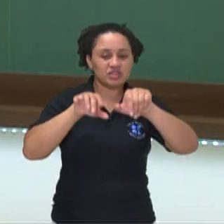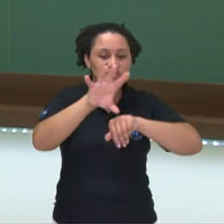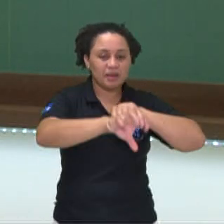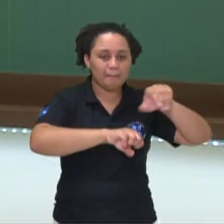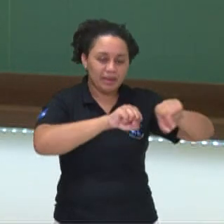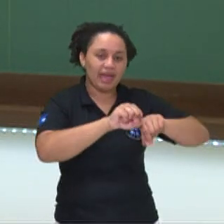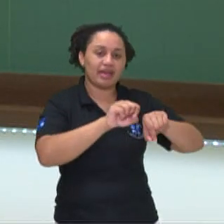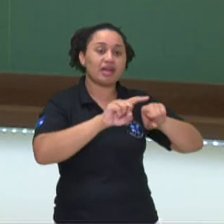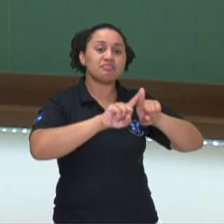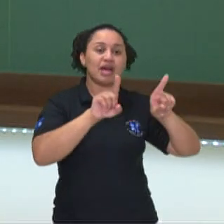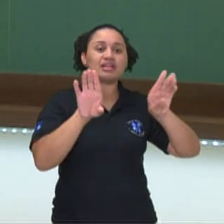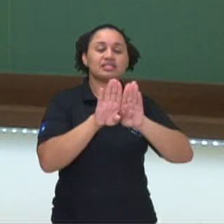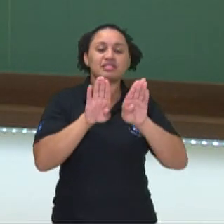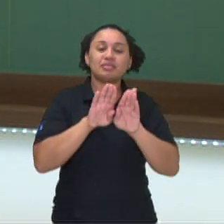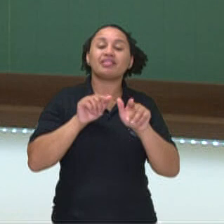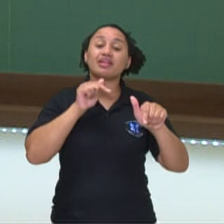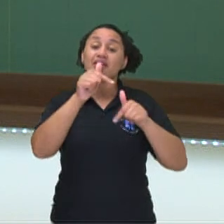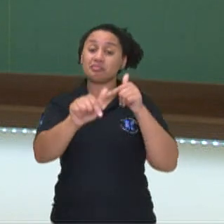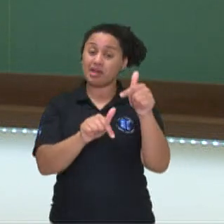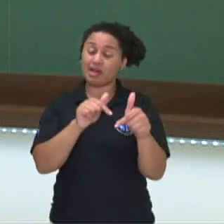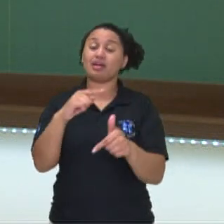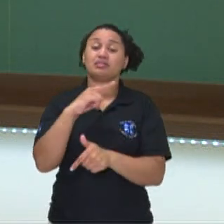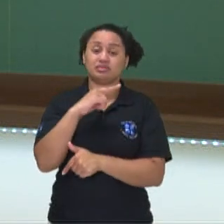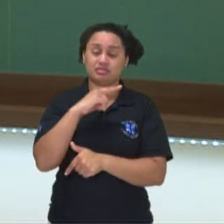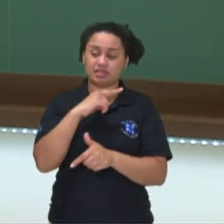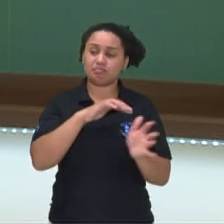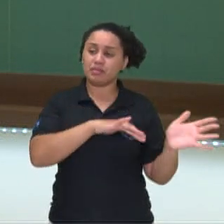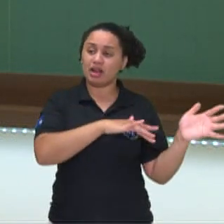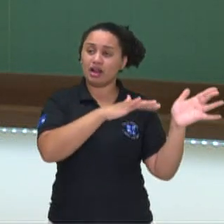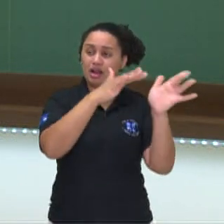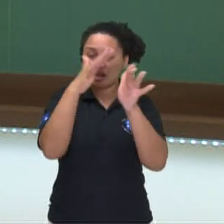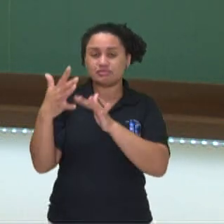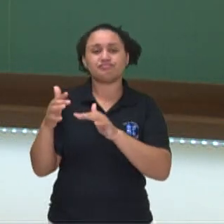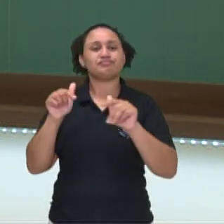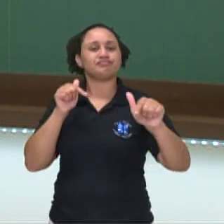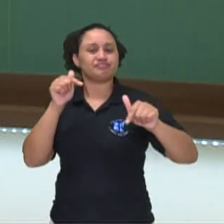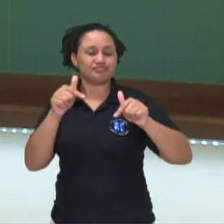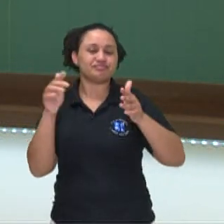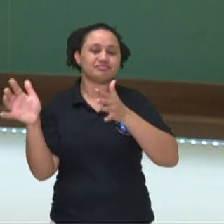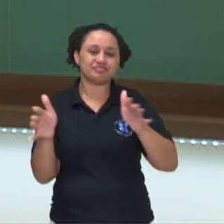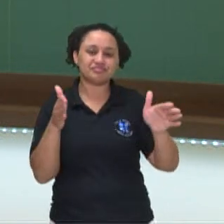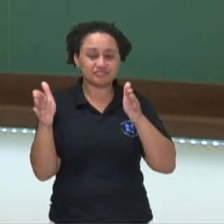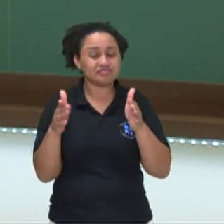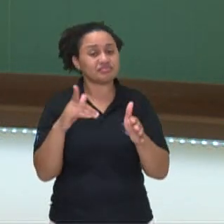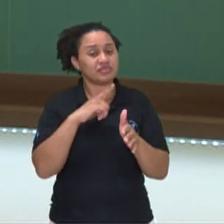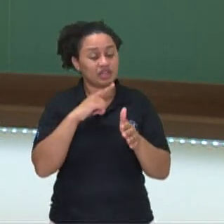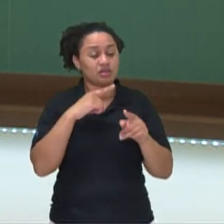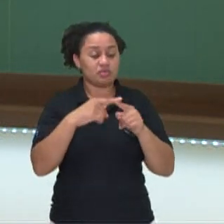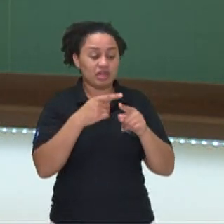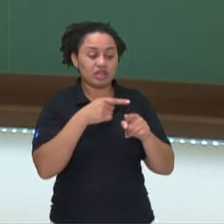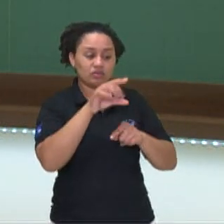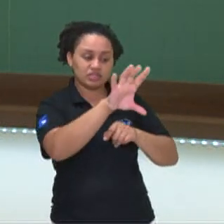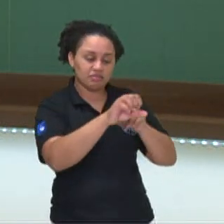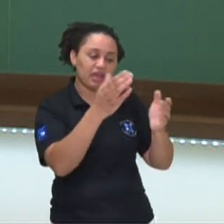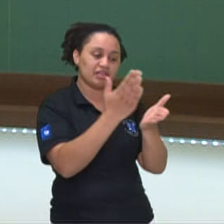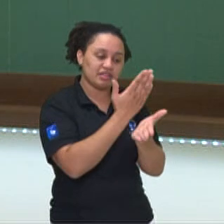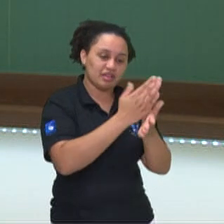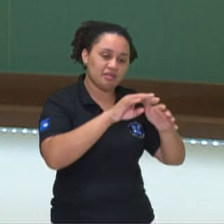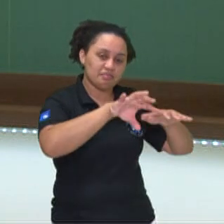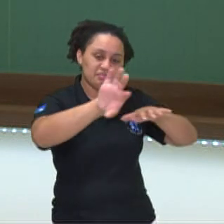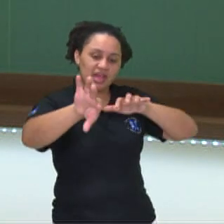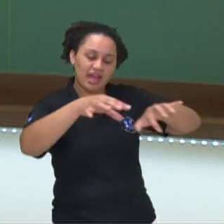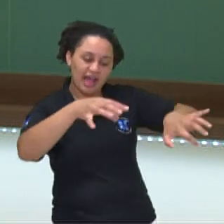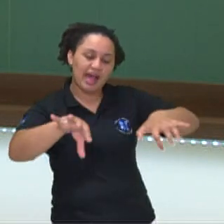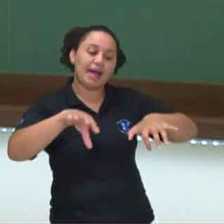coletam, mas ela também gera empregos, ela gera toda uma cadeia produtiva, pois além das pessoas que fazem a separação e coletam